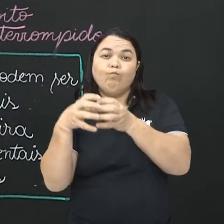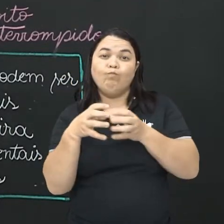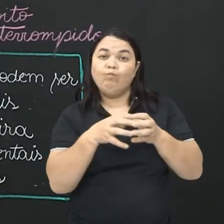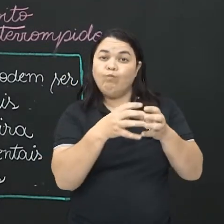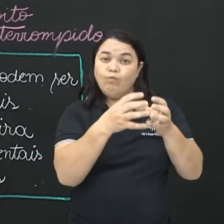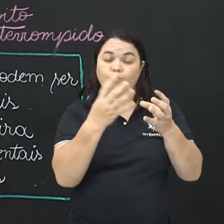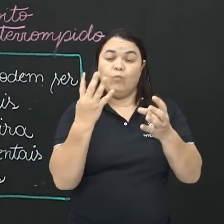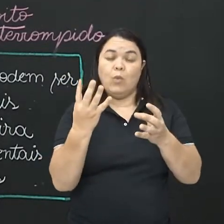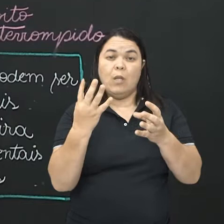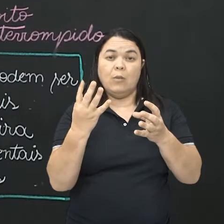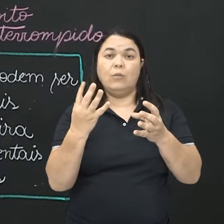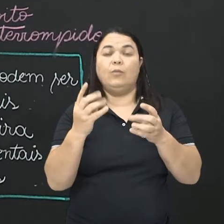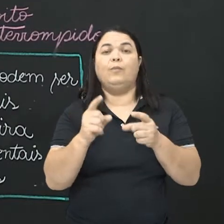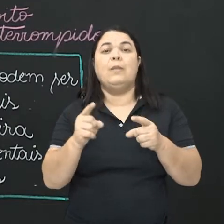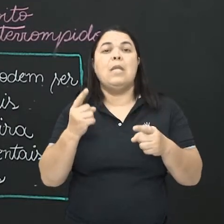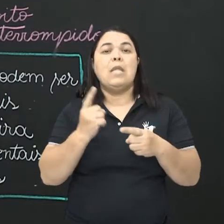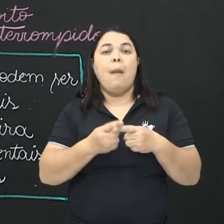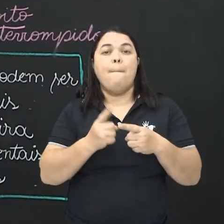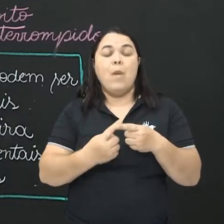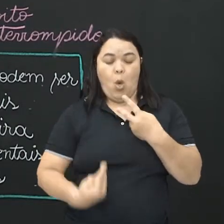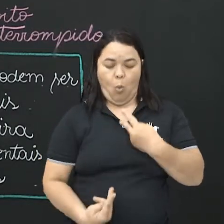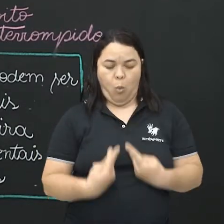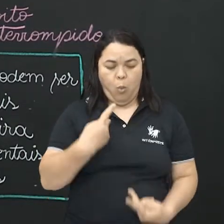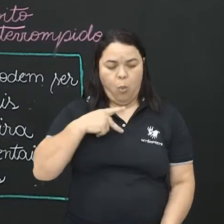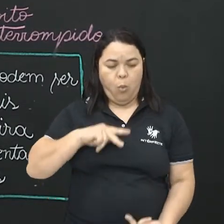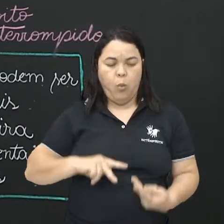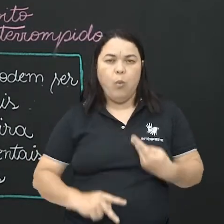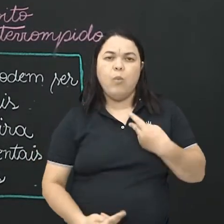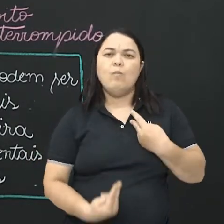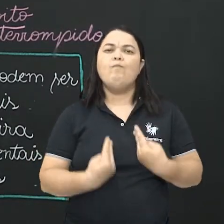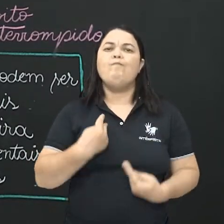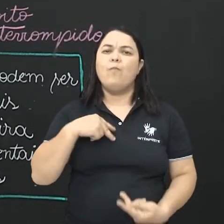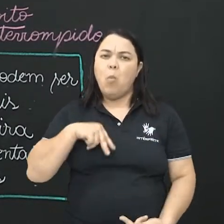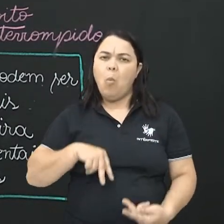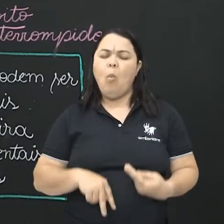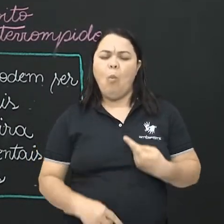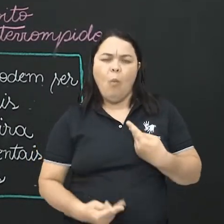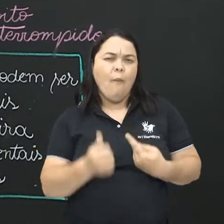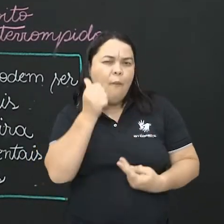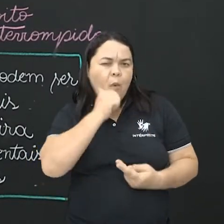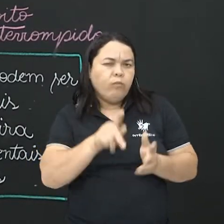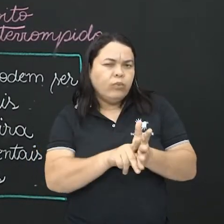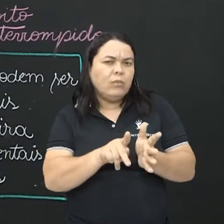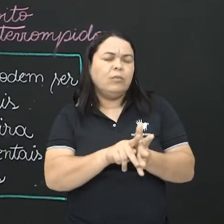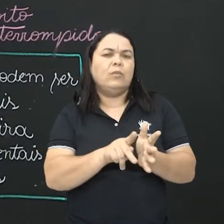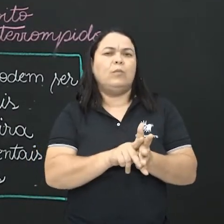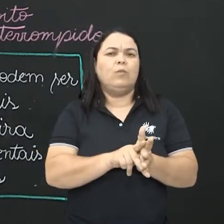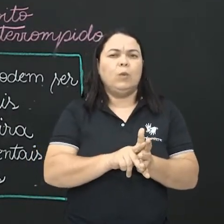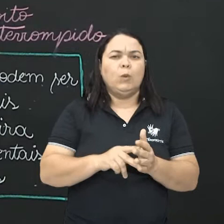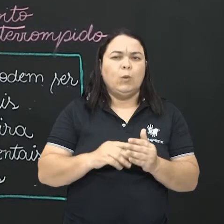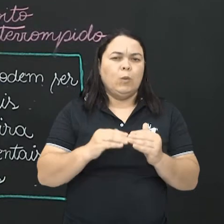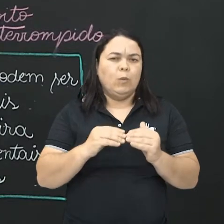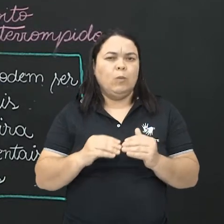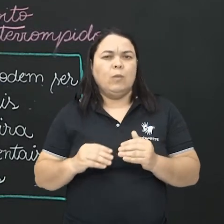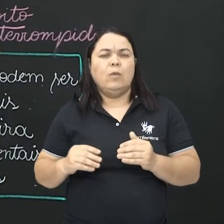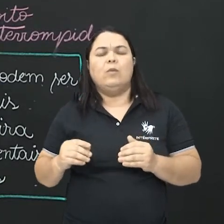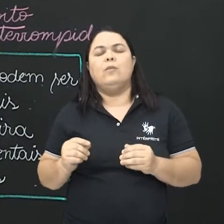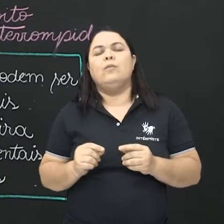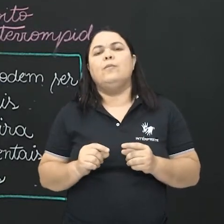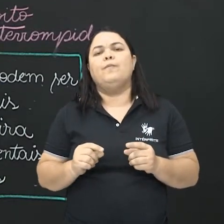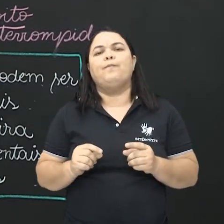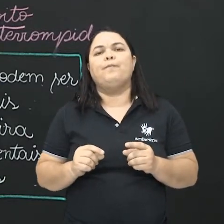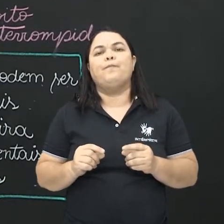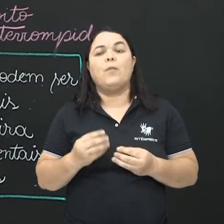hormonais, a utilização dos hormônios de estrogênio, progesterona, os hormônios femininos combinados ou apenas um,